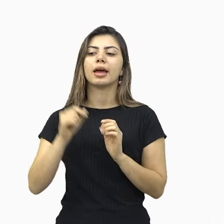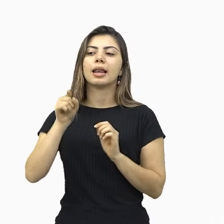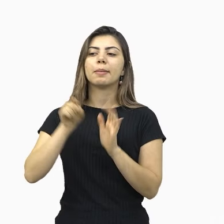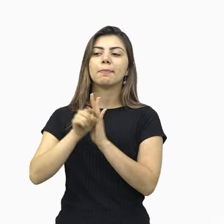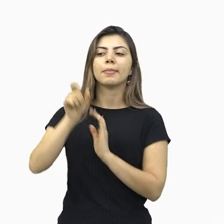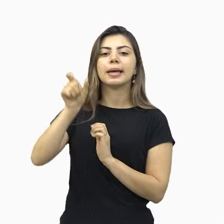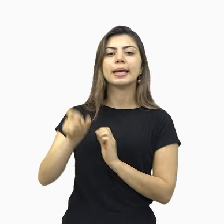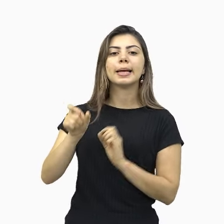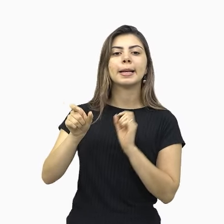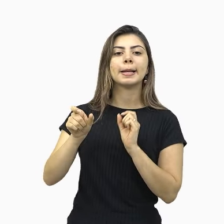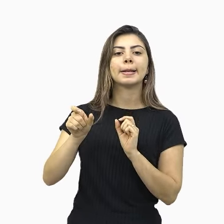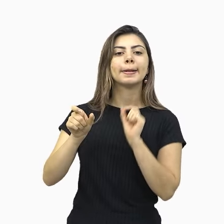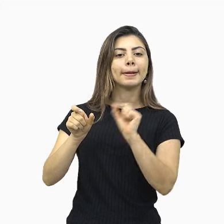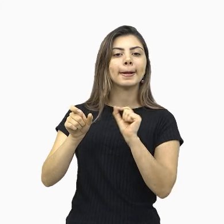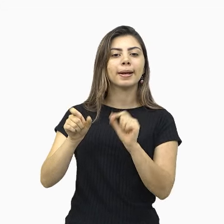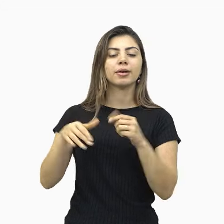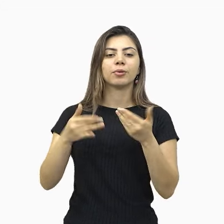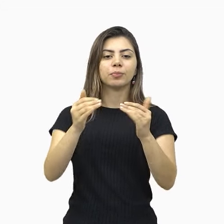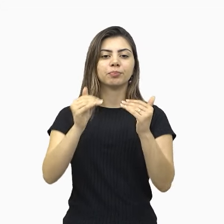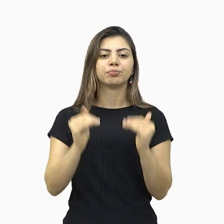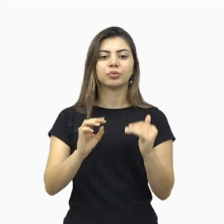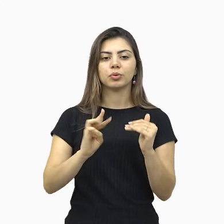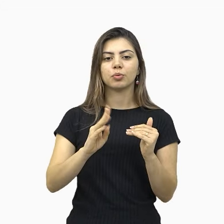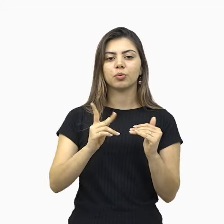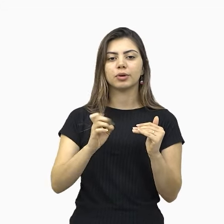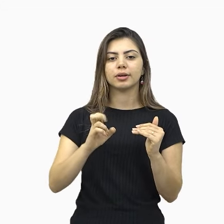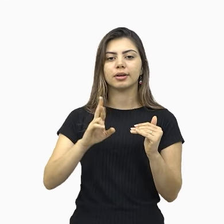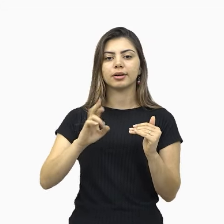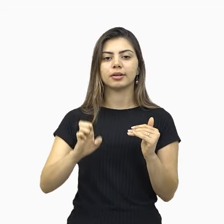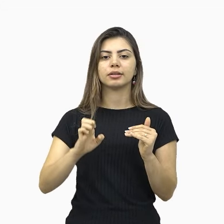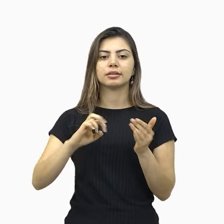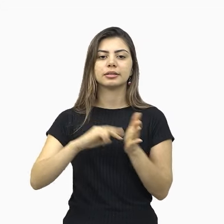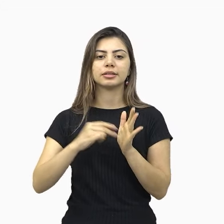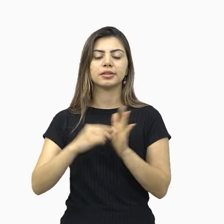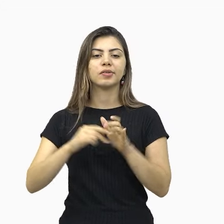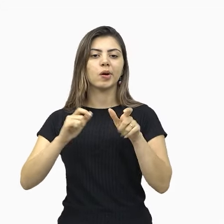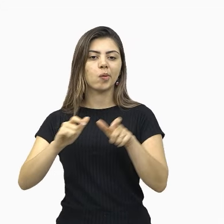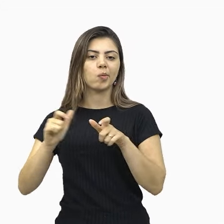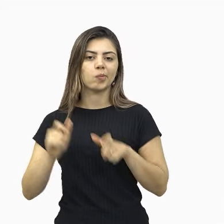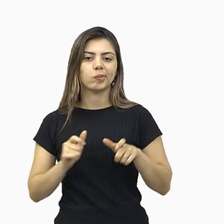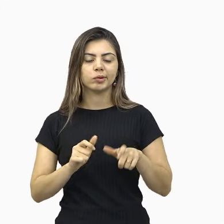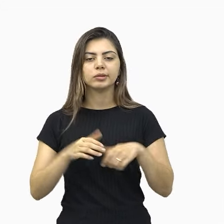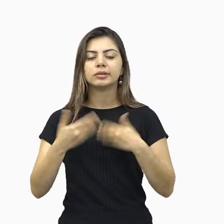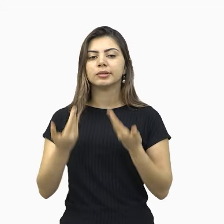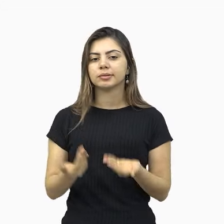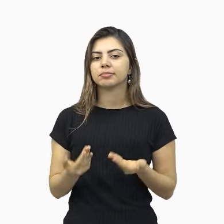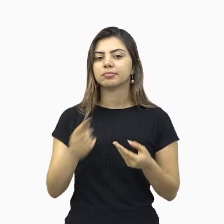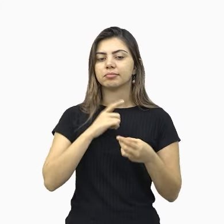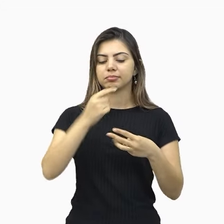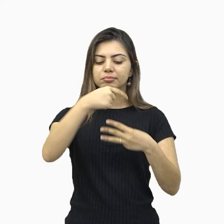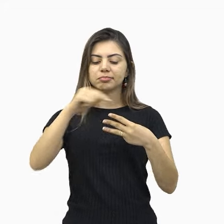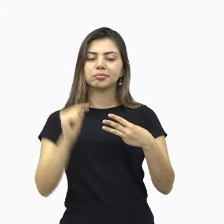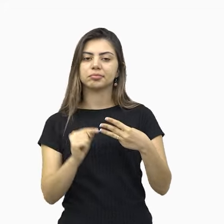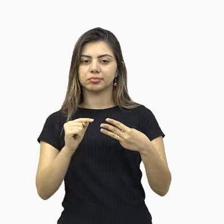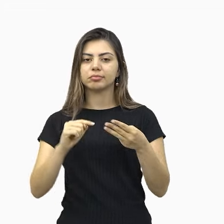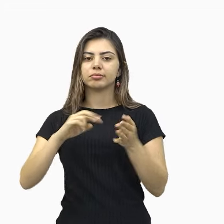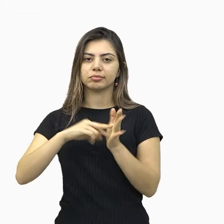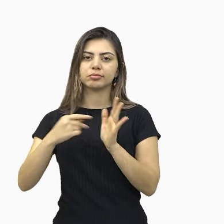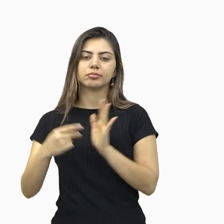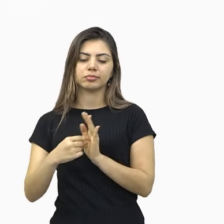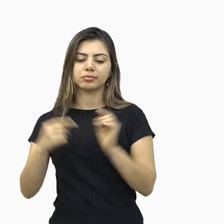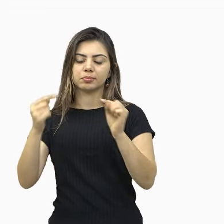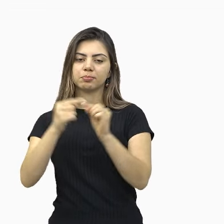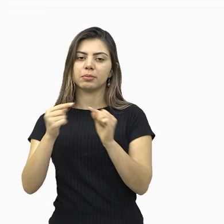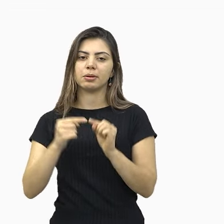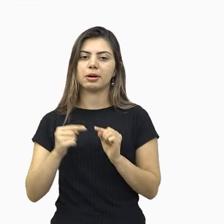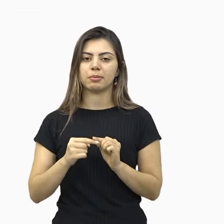significa onde, a informação que eu quero saber é place, que é lugar. Então, essa é a ideia da information, da informação.